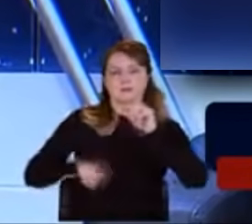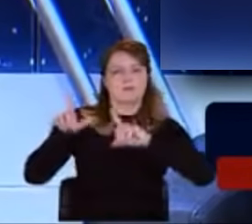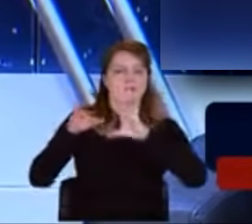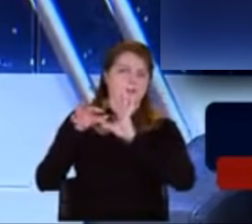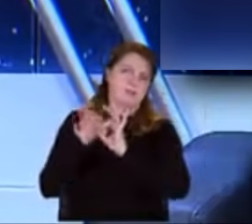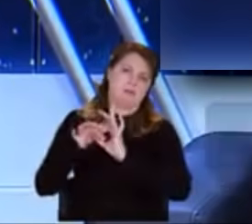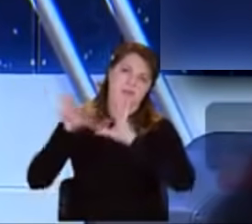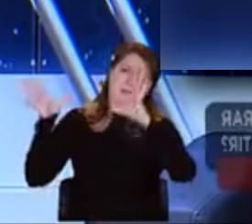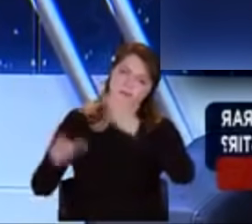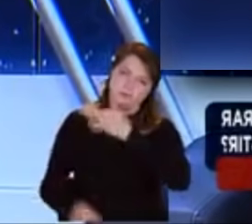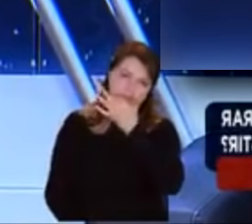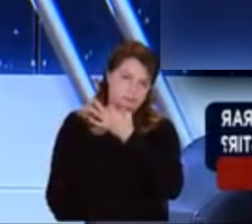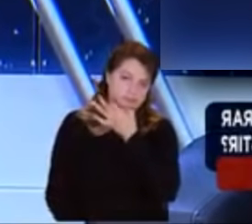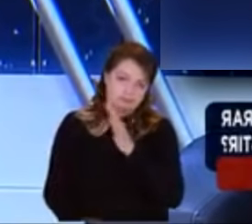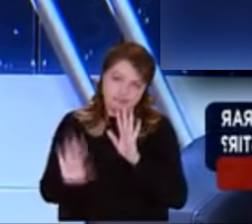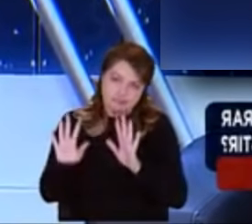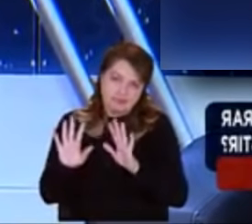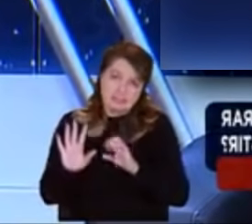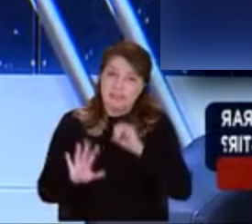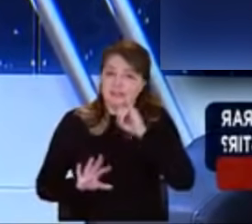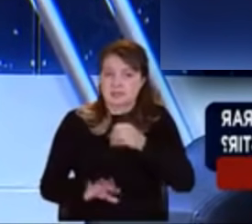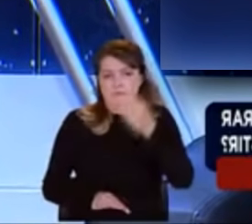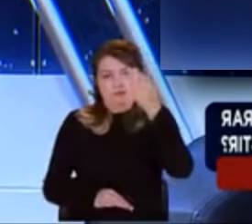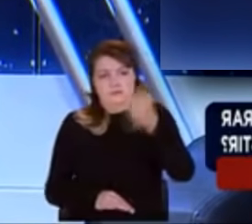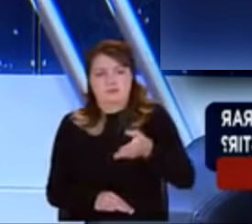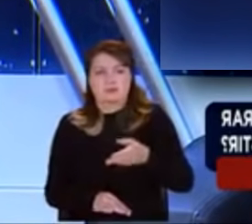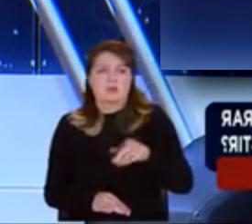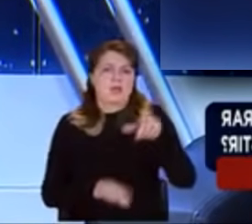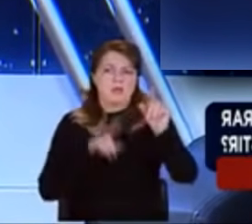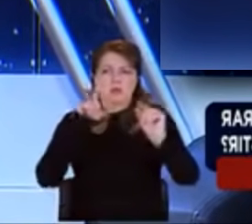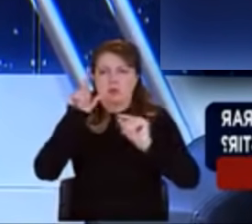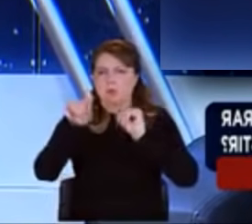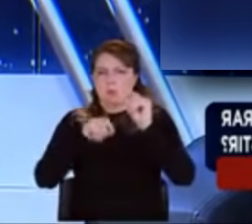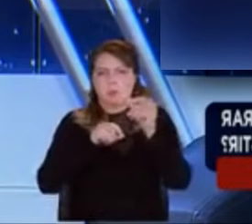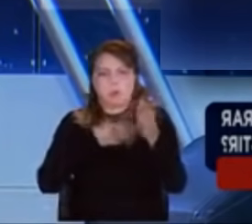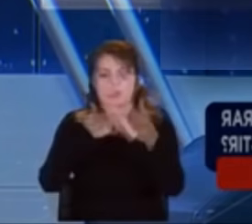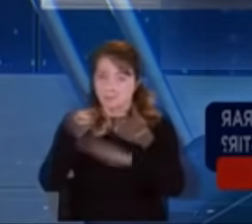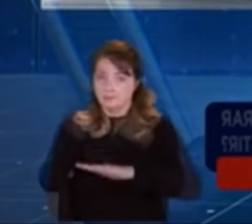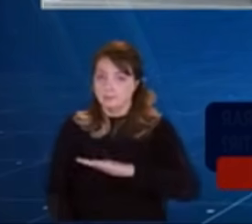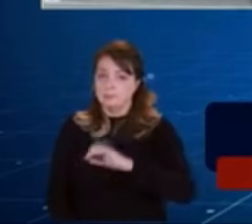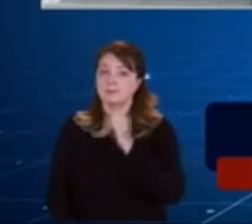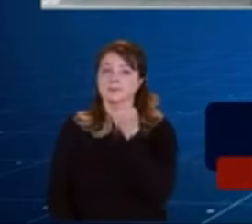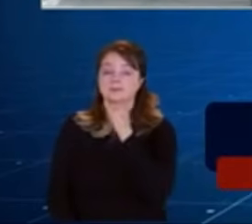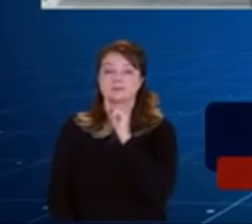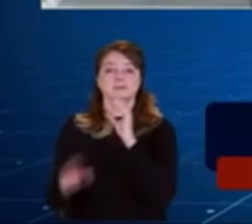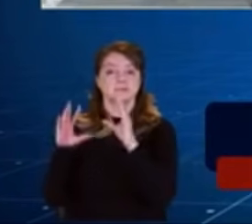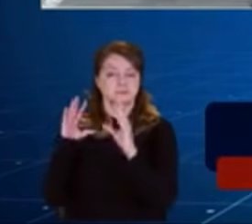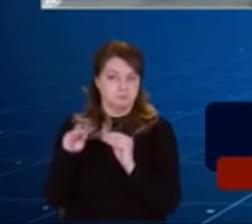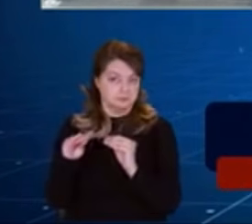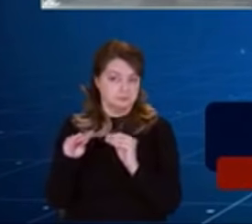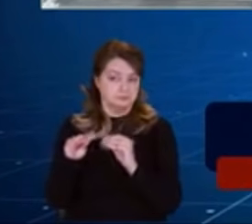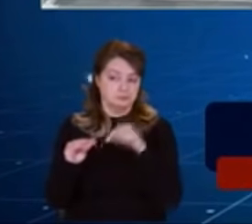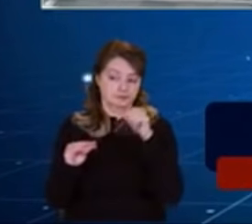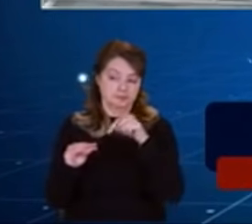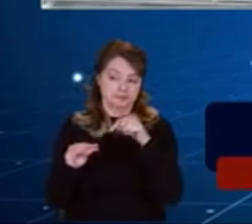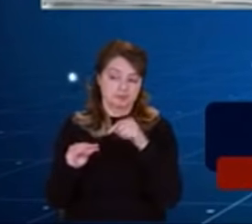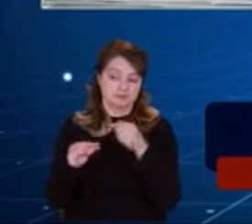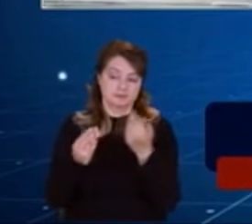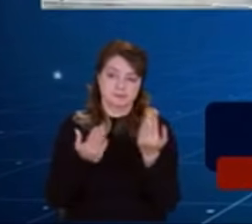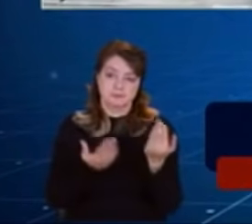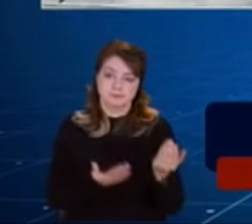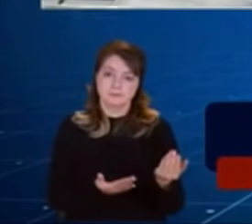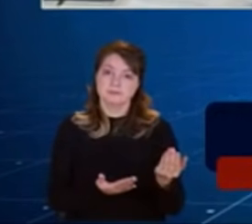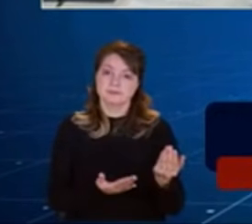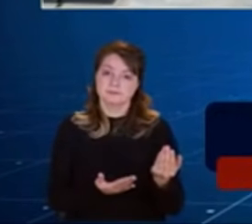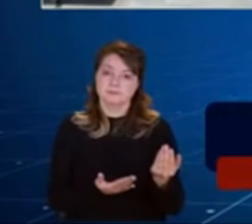arque com as consequências e seja um pai no mínimo decente. Além disso, como eu falei, esse programa aí é só um jabá de lavagem